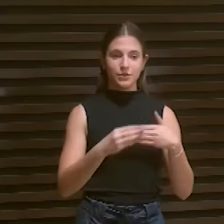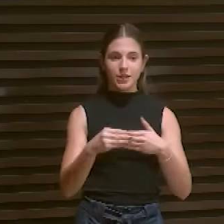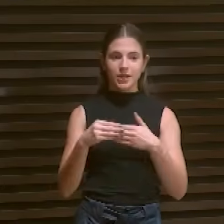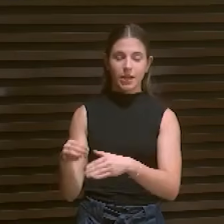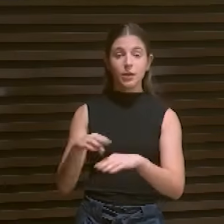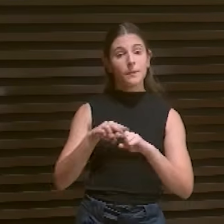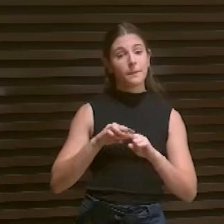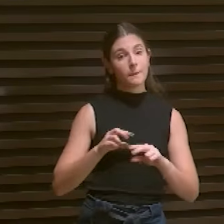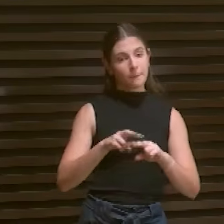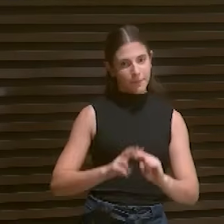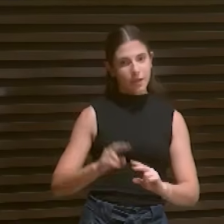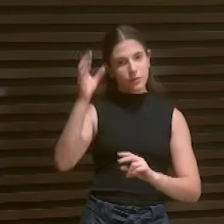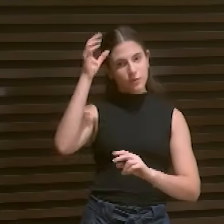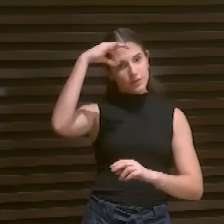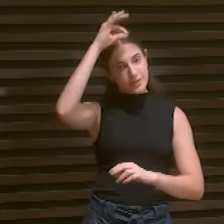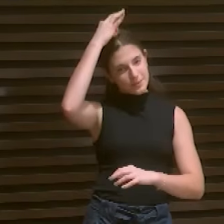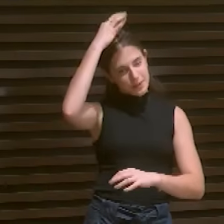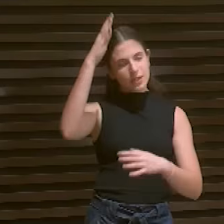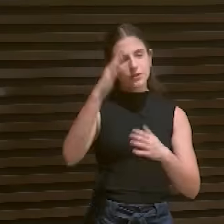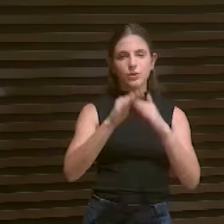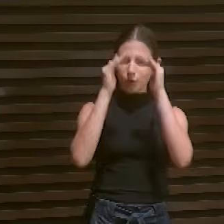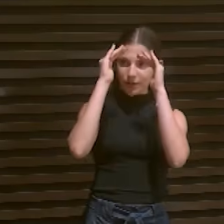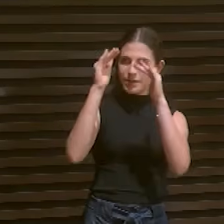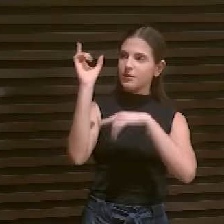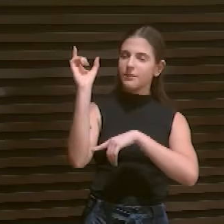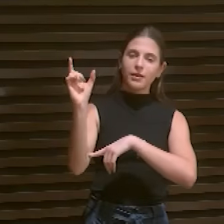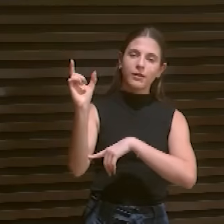pelo Espírito e obedecendo a palavra.